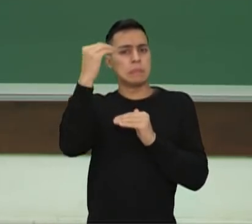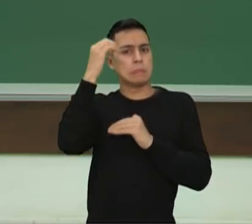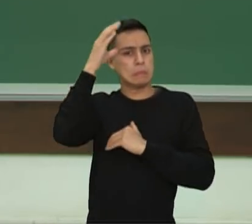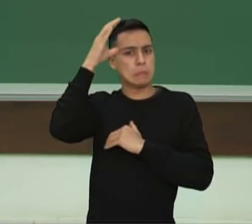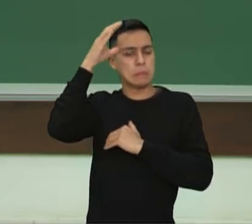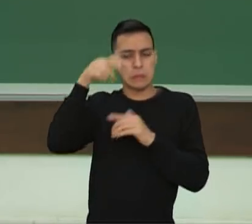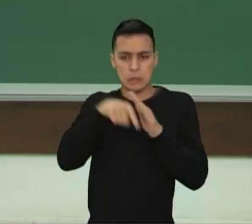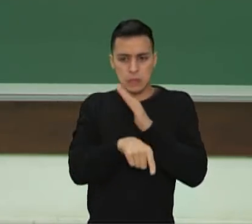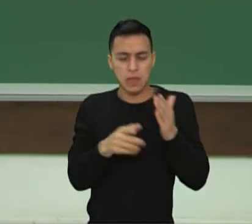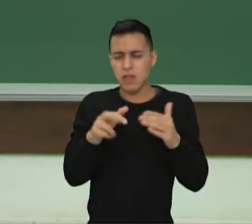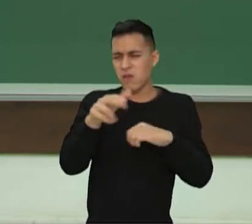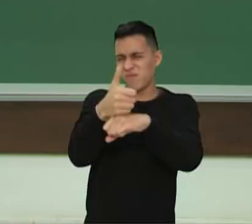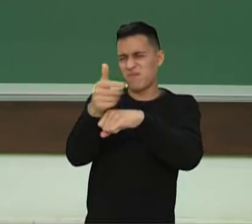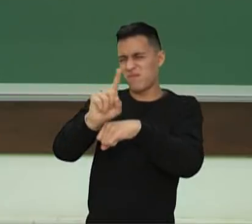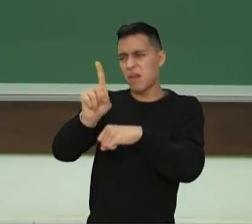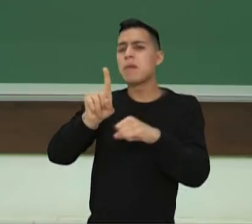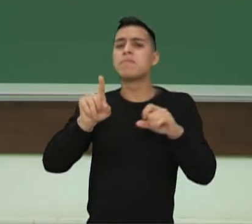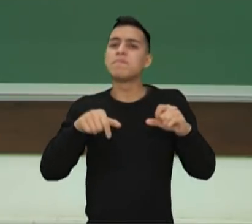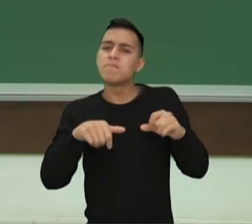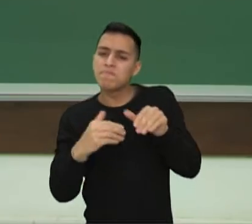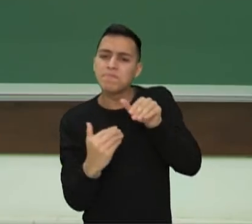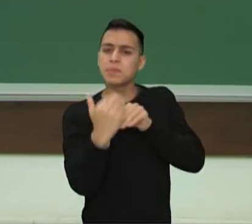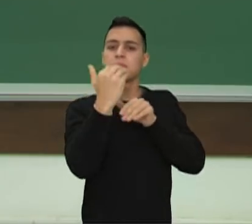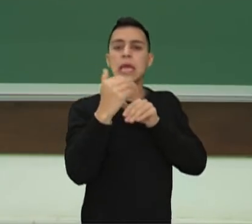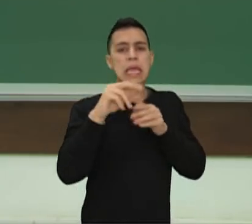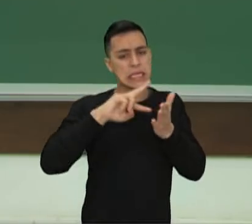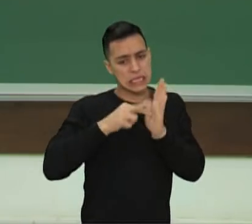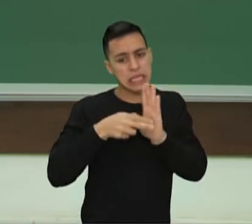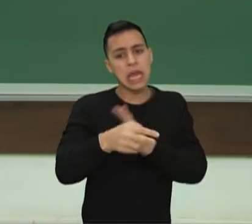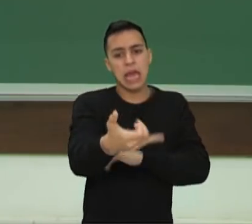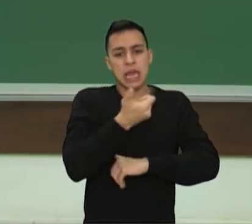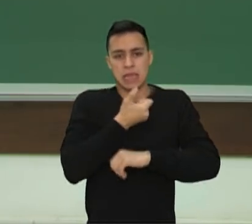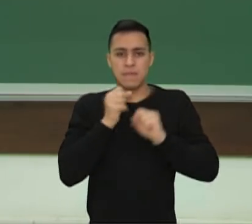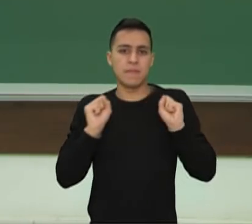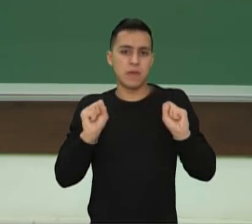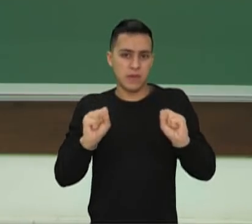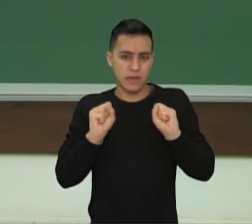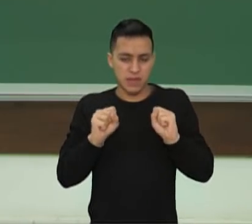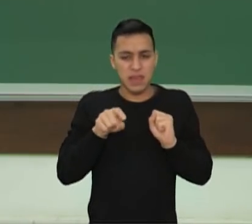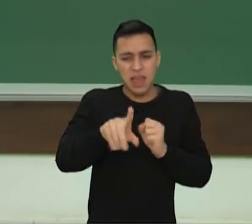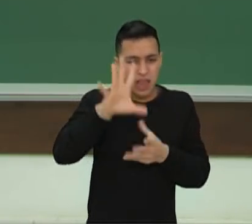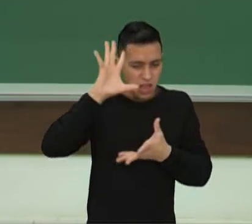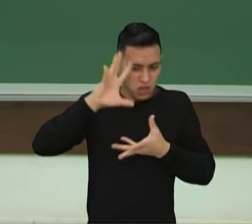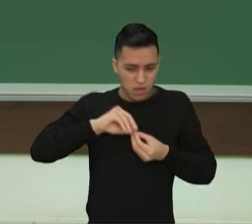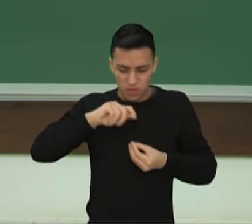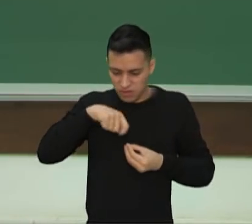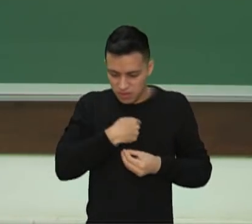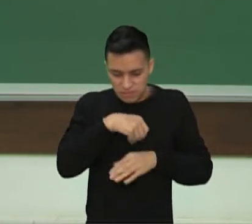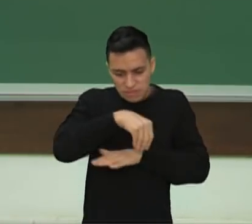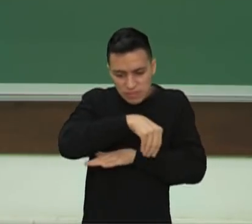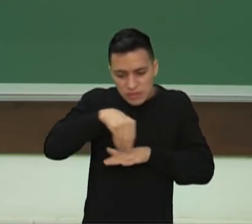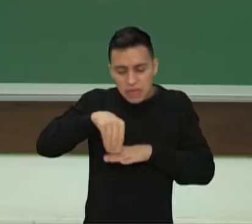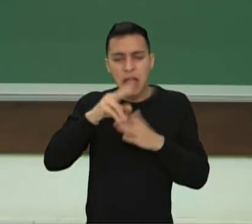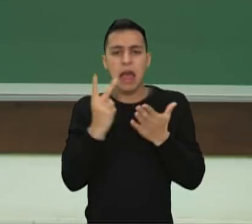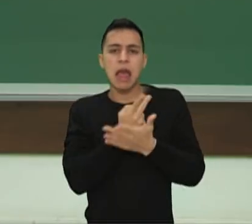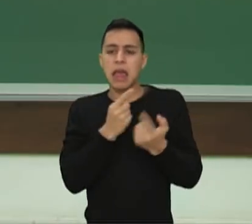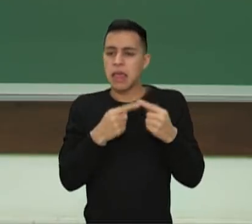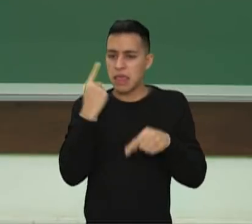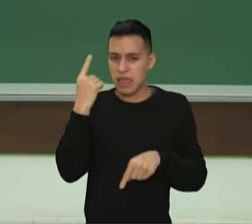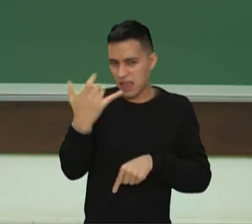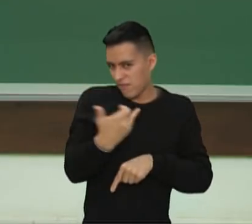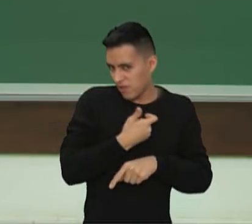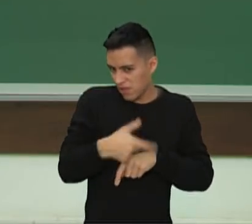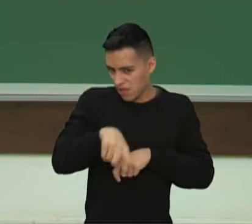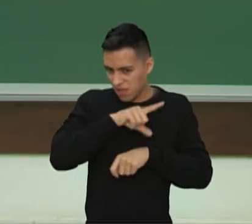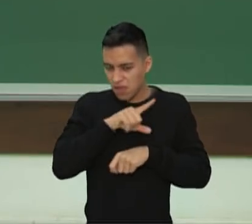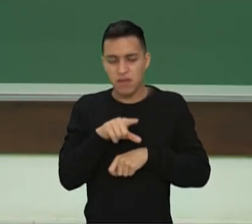Não avançado profissional, mas um pouquinho mais avançado do iniciante, ele já vai entender que você fez uma jogada errada. Ele já vai te avisar, ou